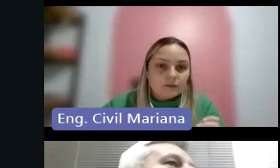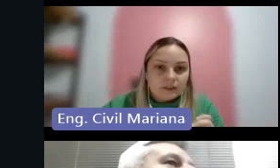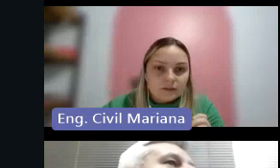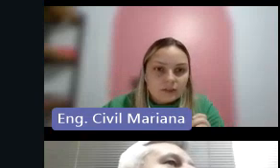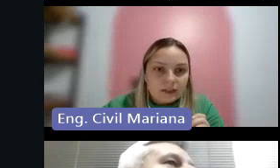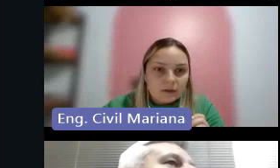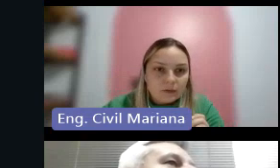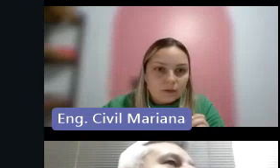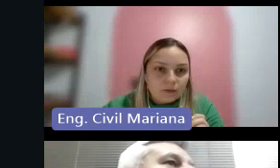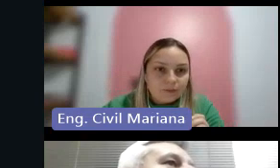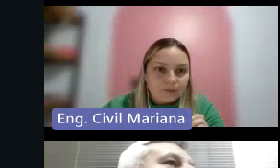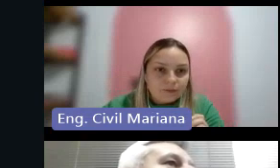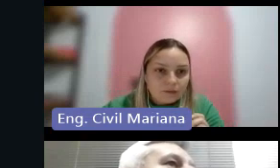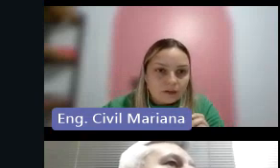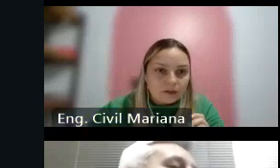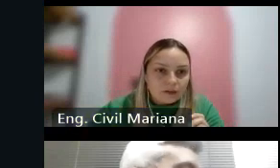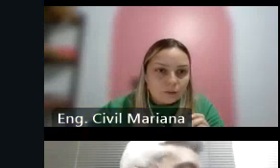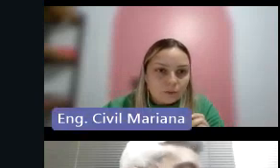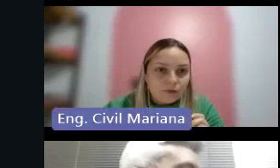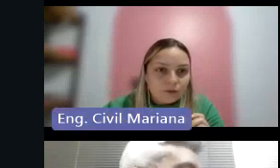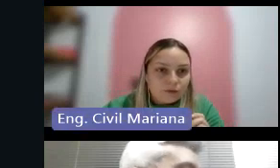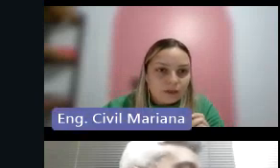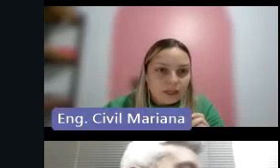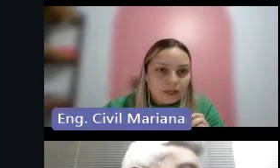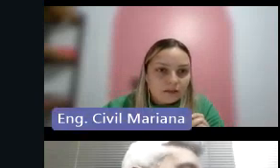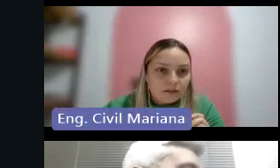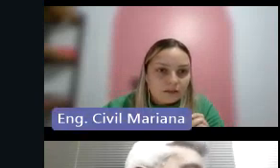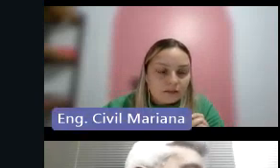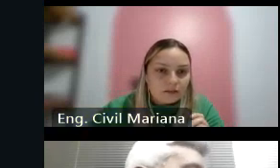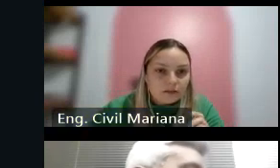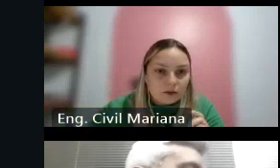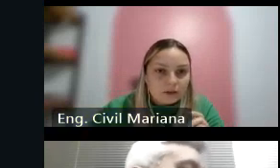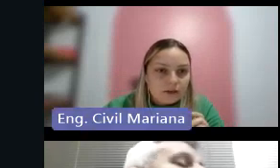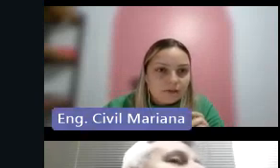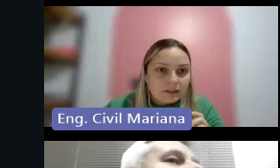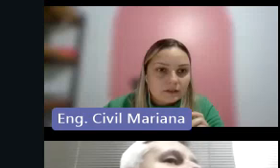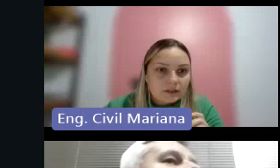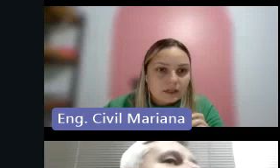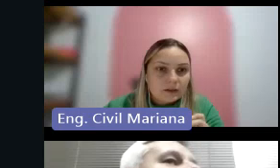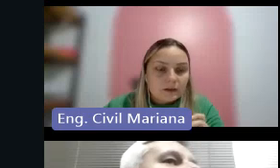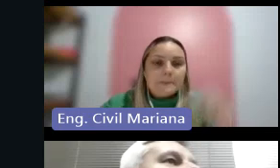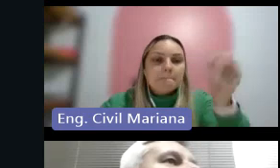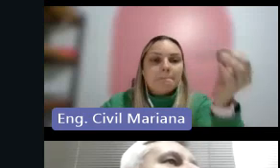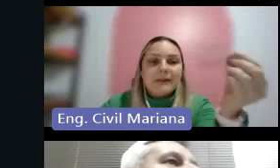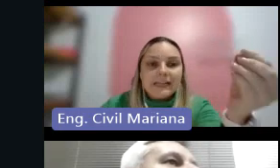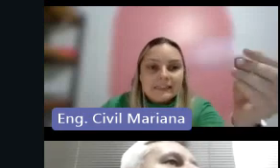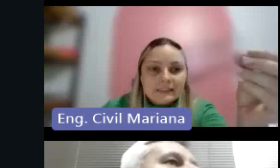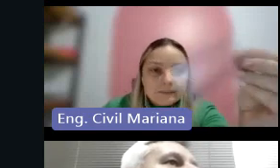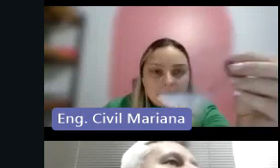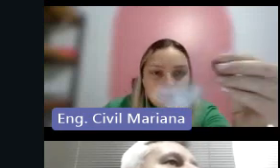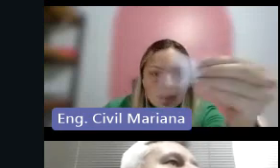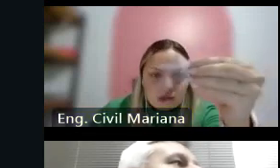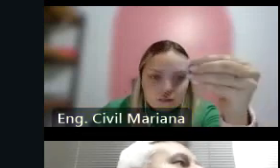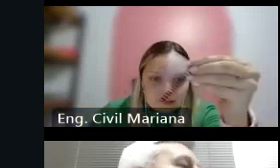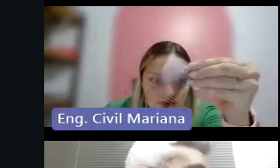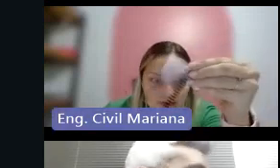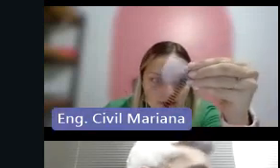Deixa eu ver se eu consigo tirar o meu filtro aqui. Como é que eu faço, será?